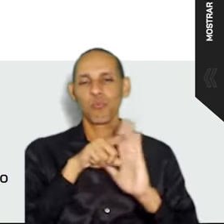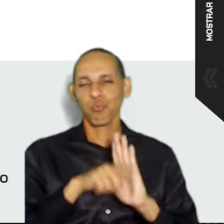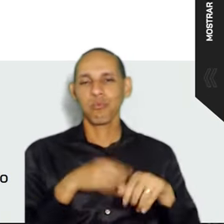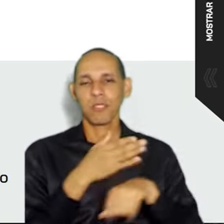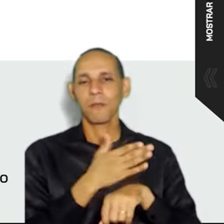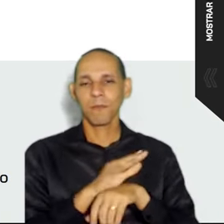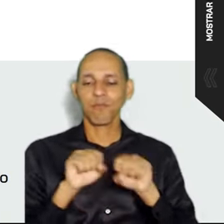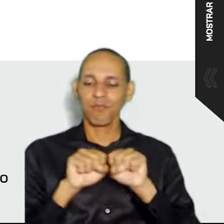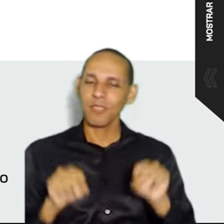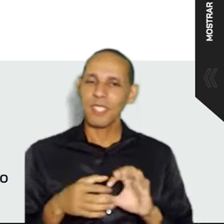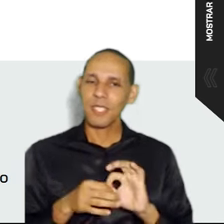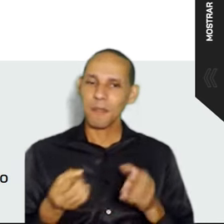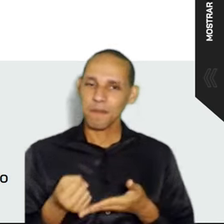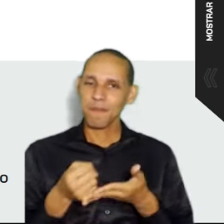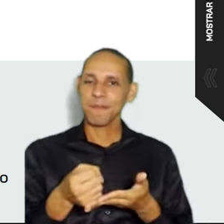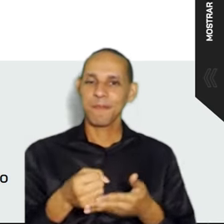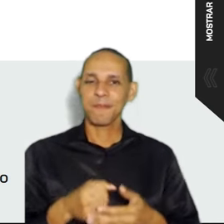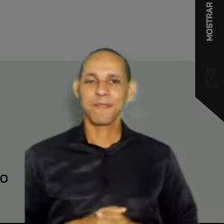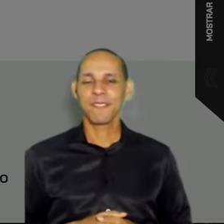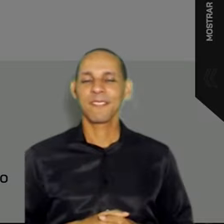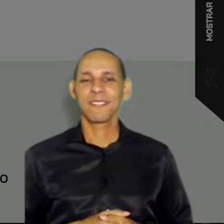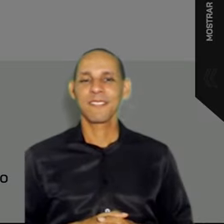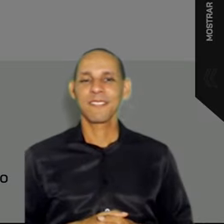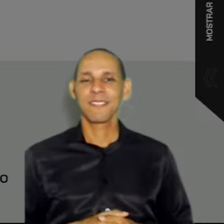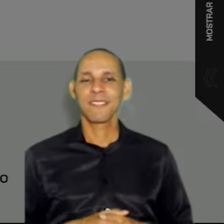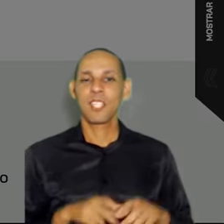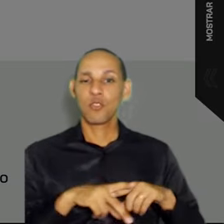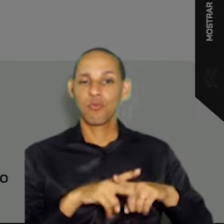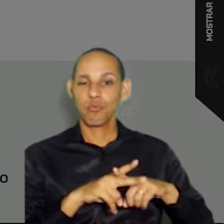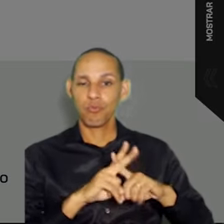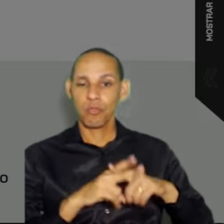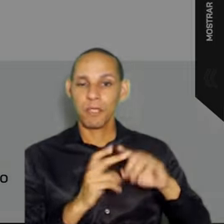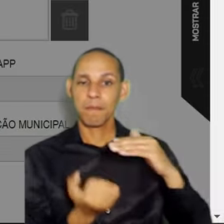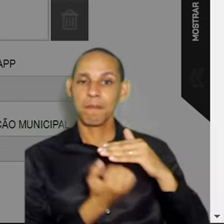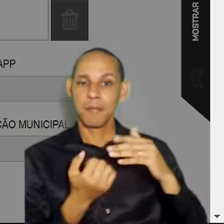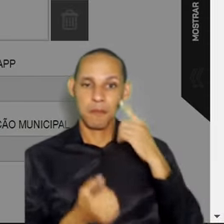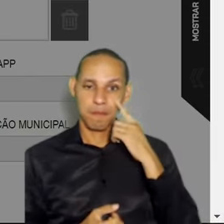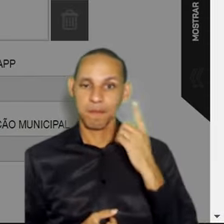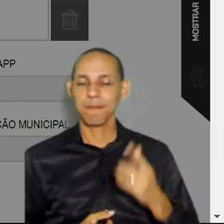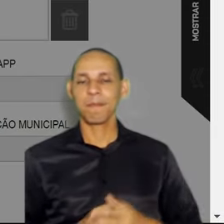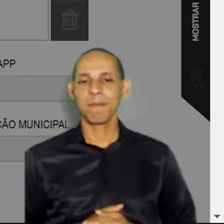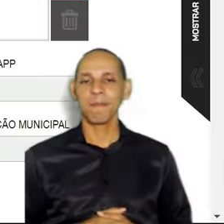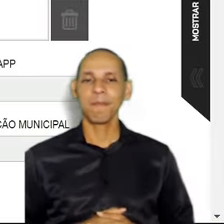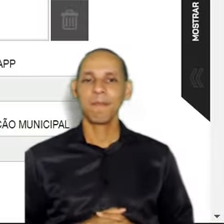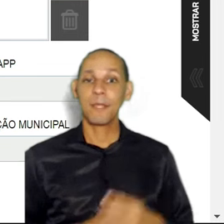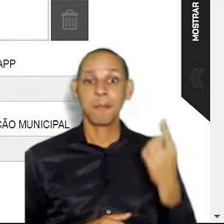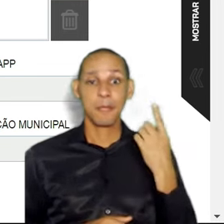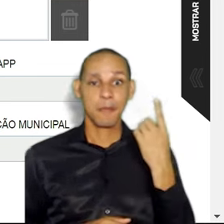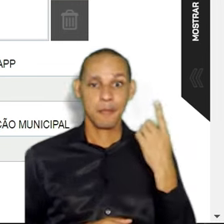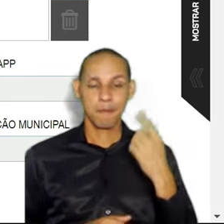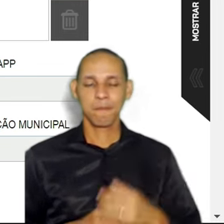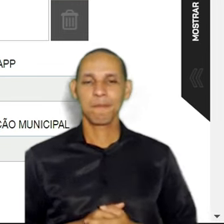treinamento também pelo sistema voltando aqui no ajuste configurações de empresa então primeiro